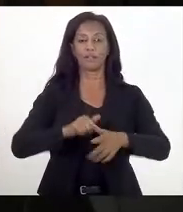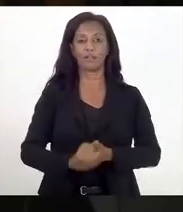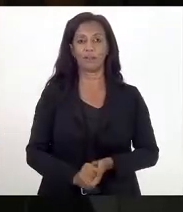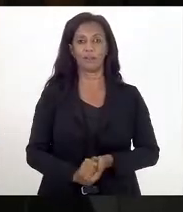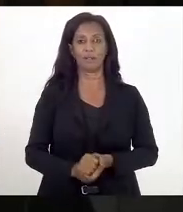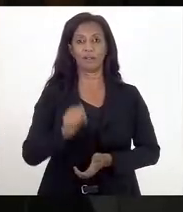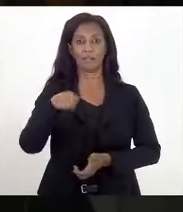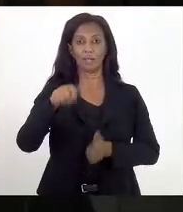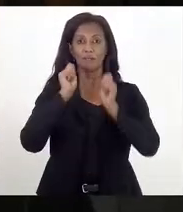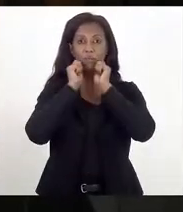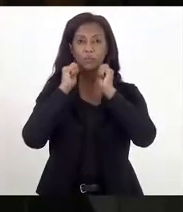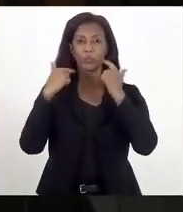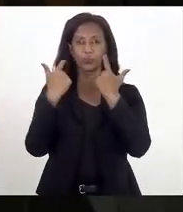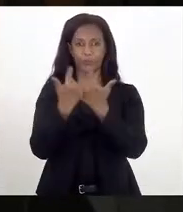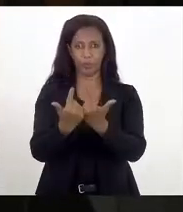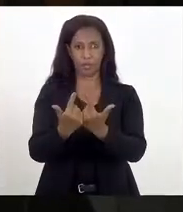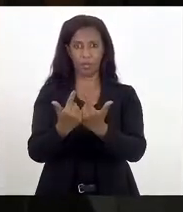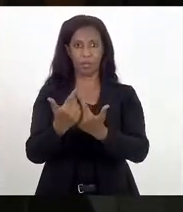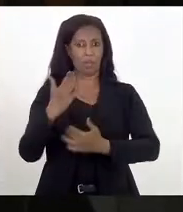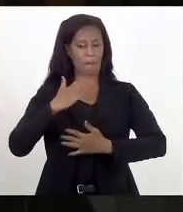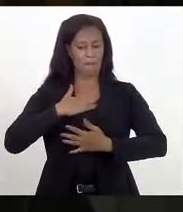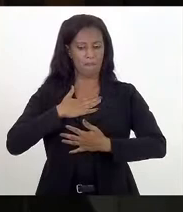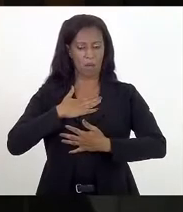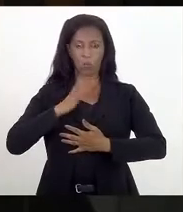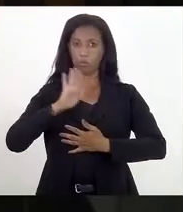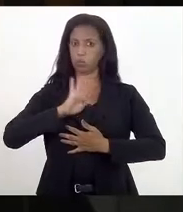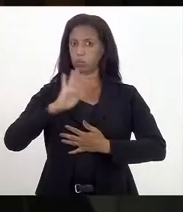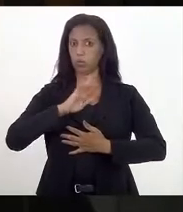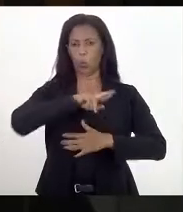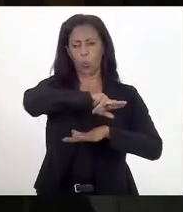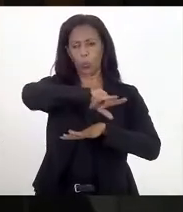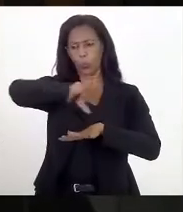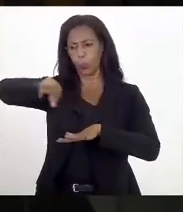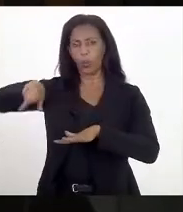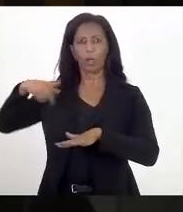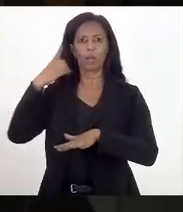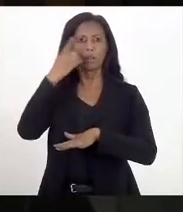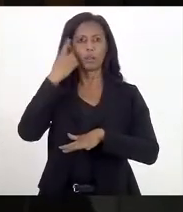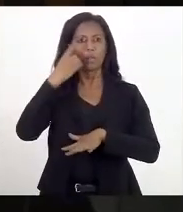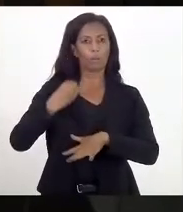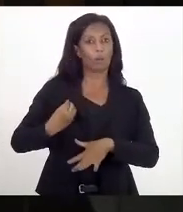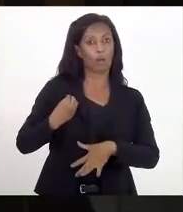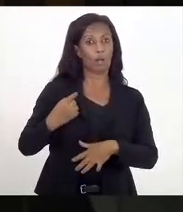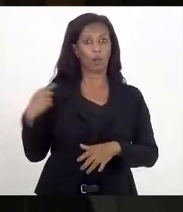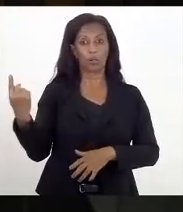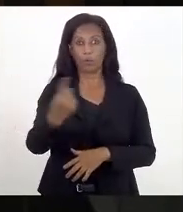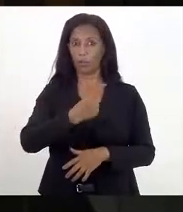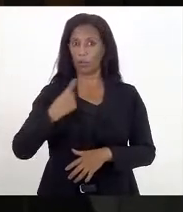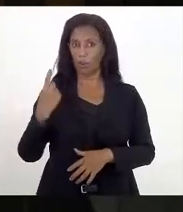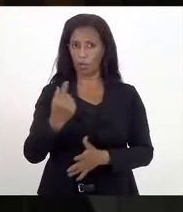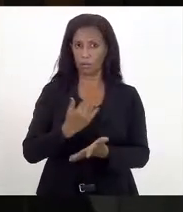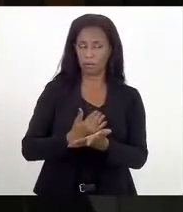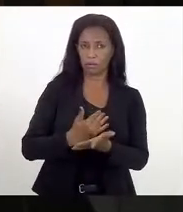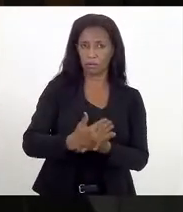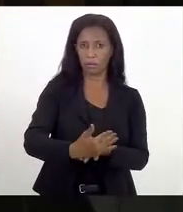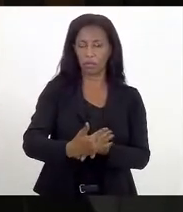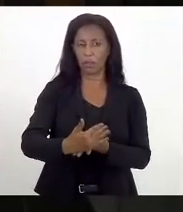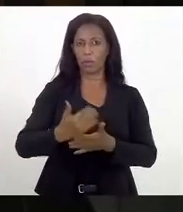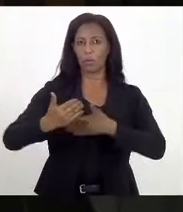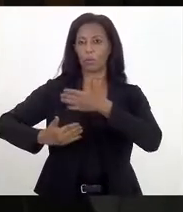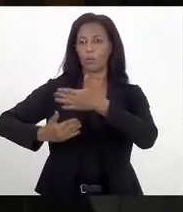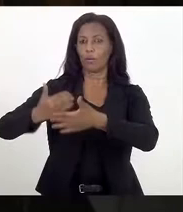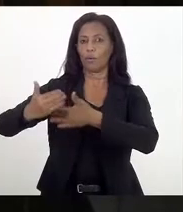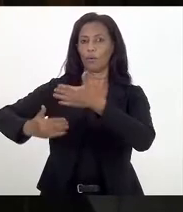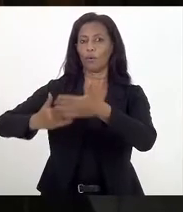dessa Assembleia Legislativa, não foi um trabalho meu, foi um trabalho de muitos deputados aqui presentes, nós iniciamos o processo